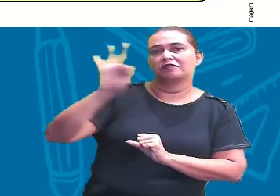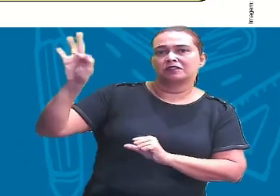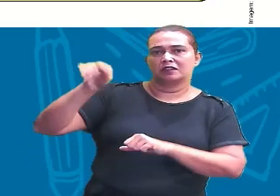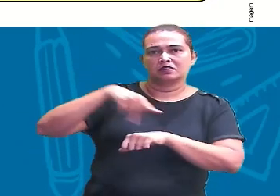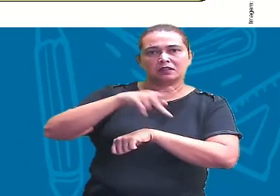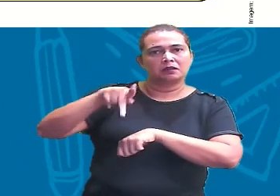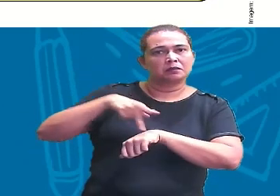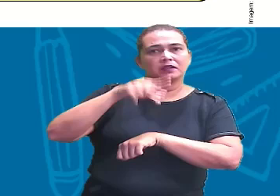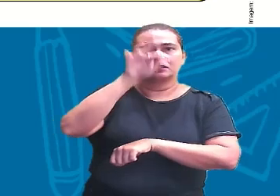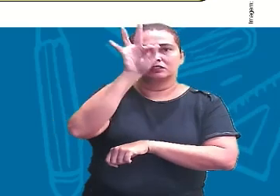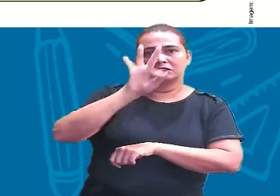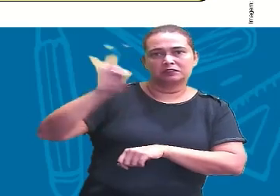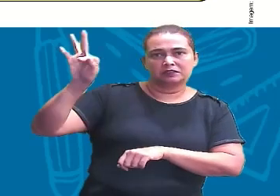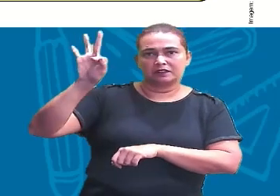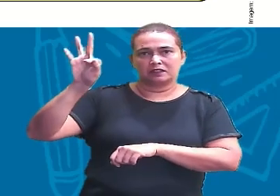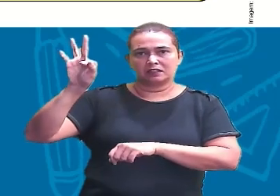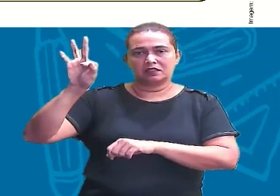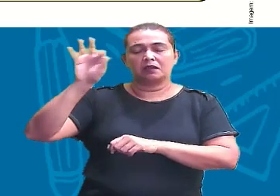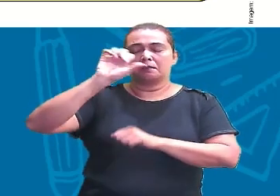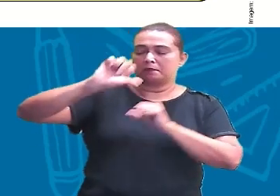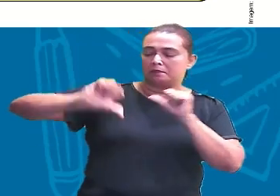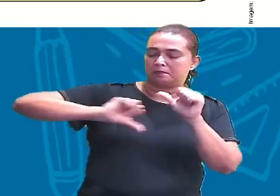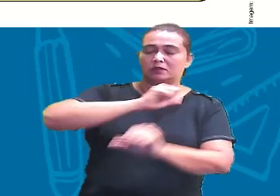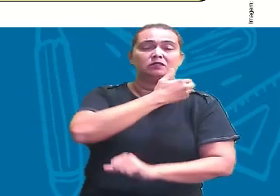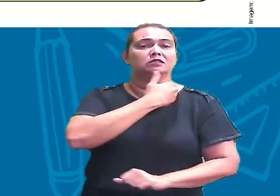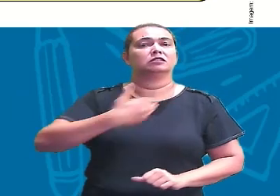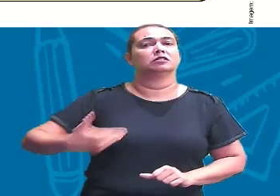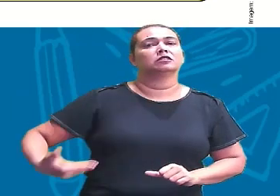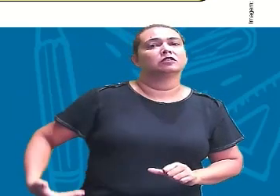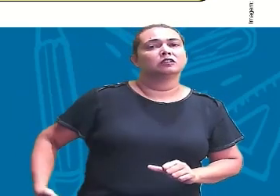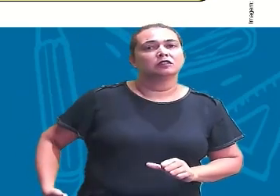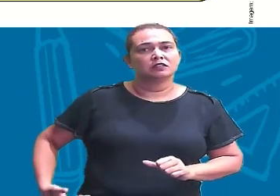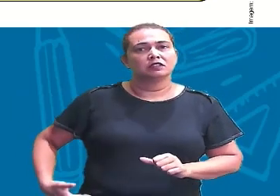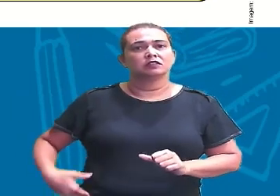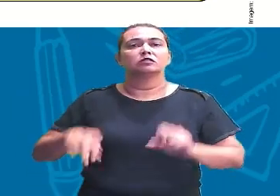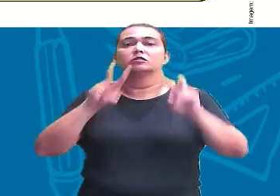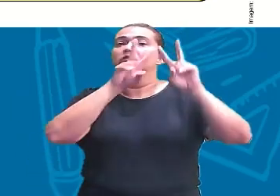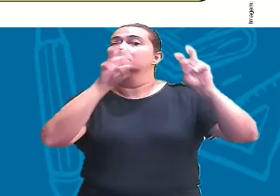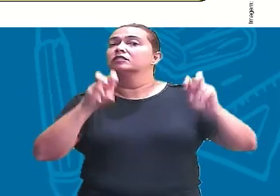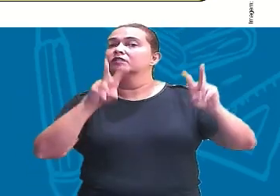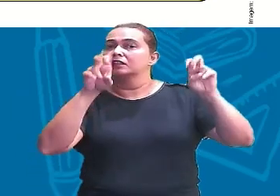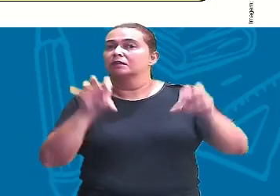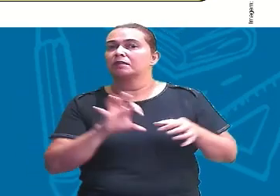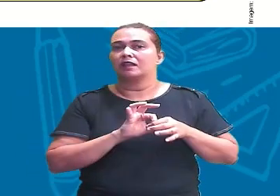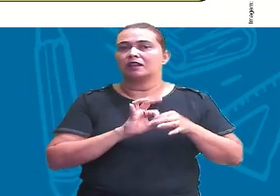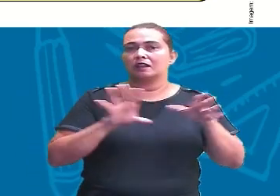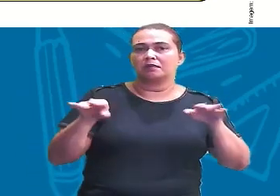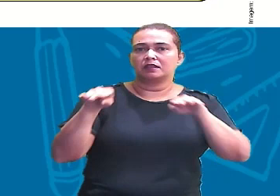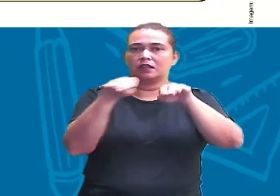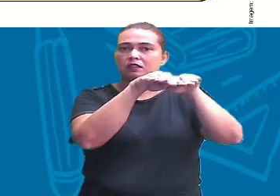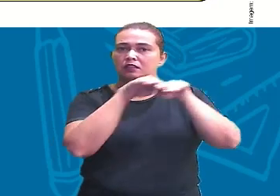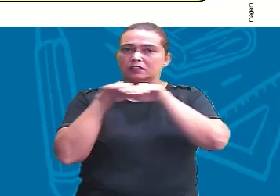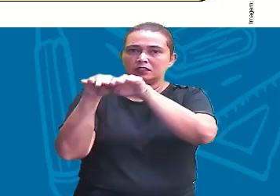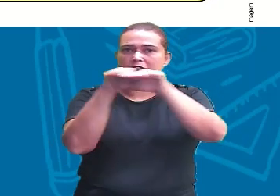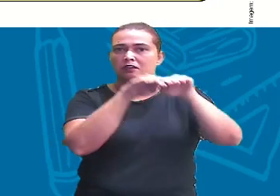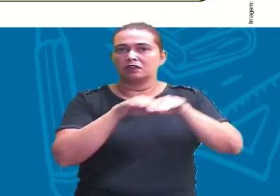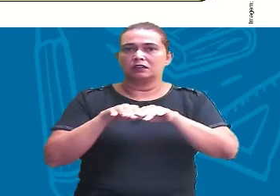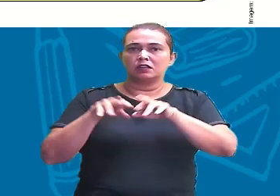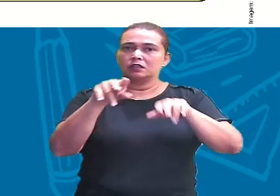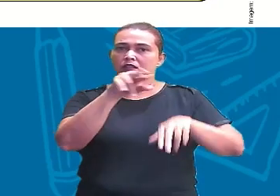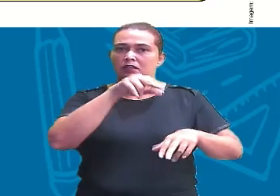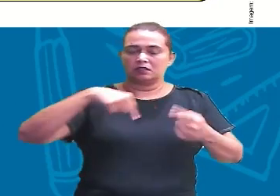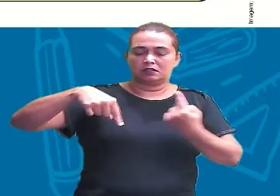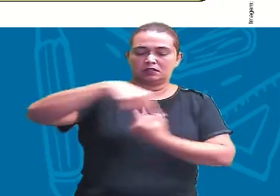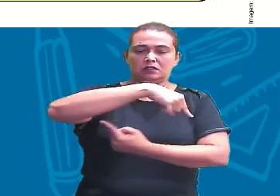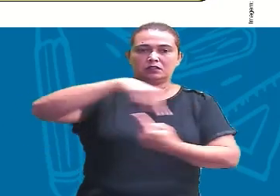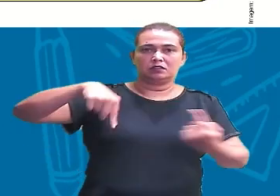de liberdade, igualdade e fraternidade. Vocês devem lembrar da aula passada, quando a gente discutia um pouco sobre